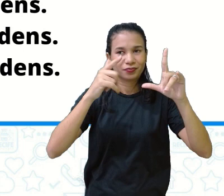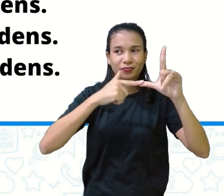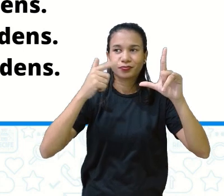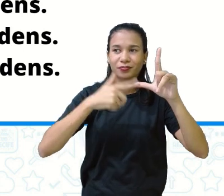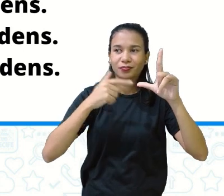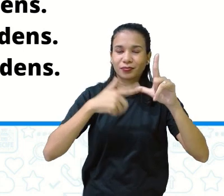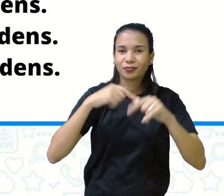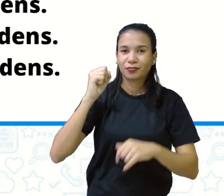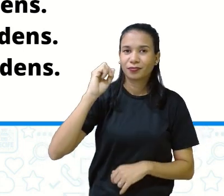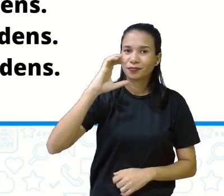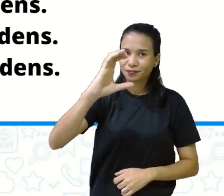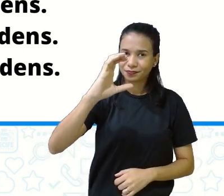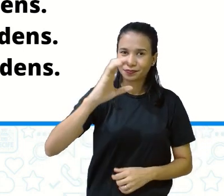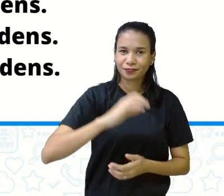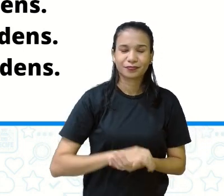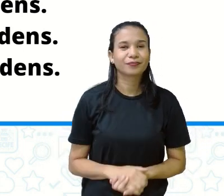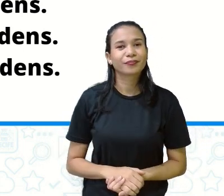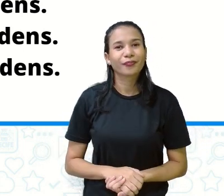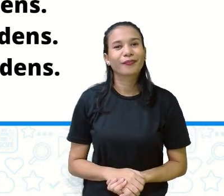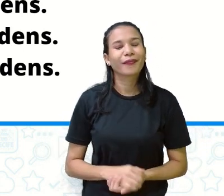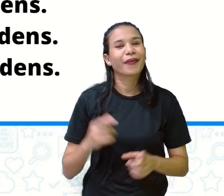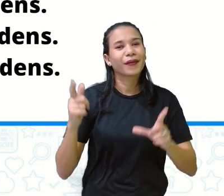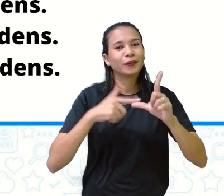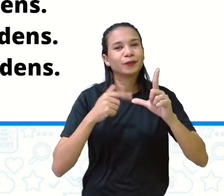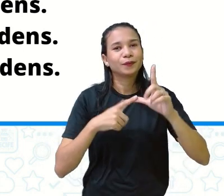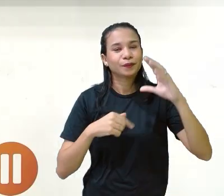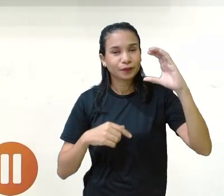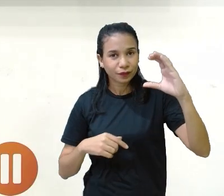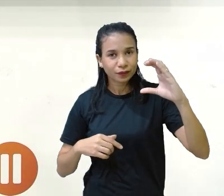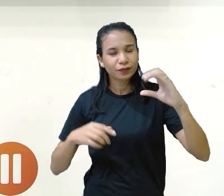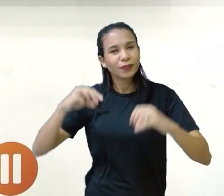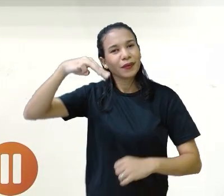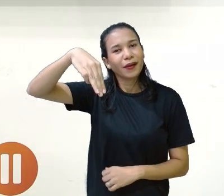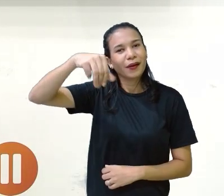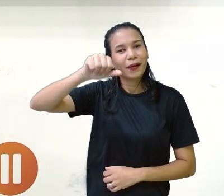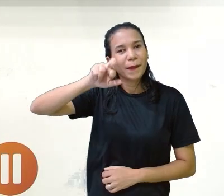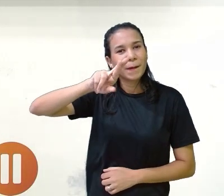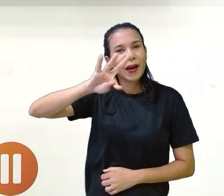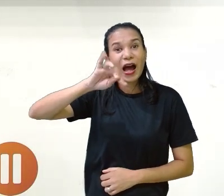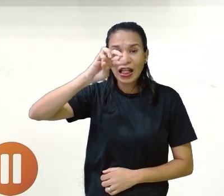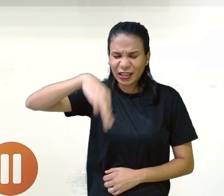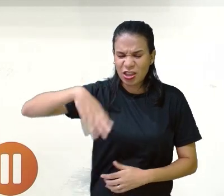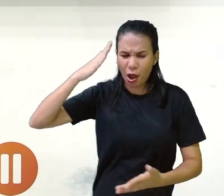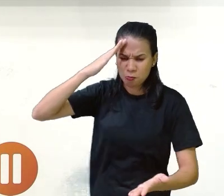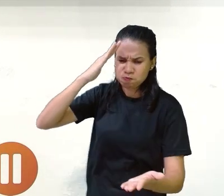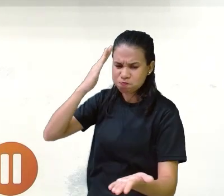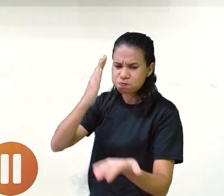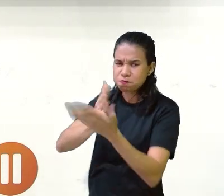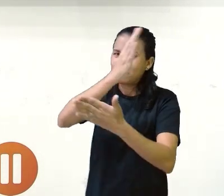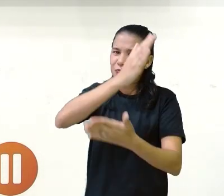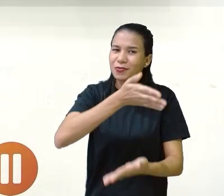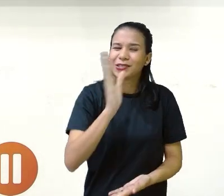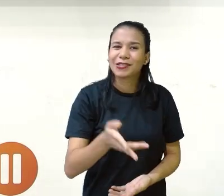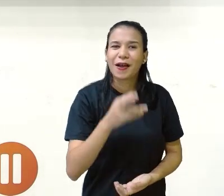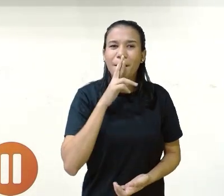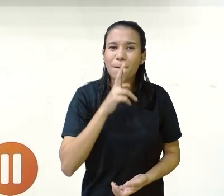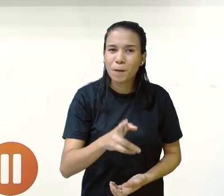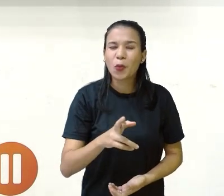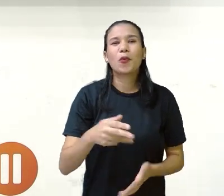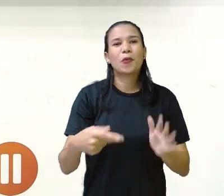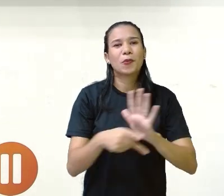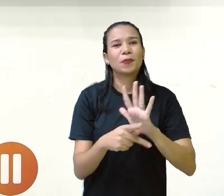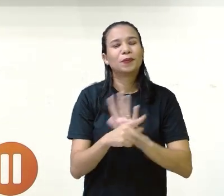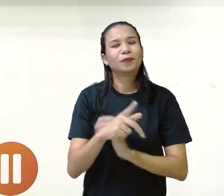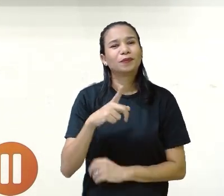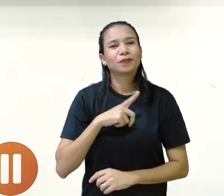Letra C. Letra C. Martim já foi imediato. Martim respondeu